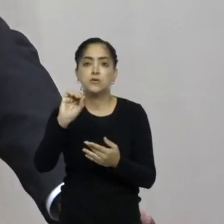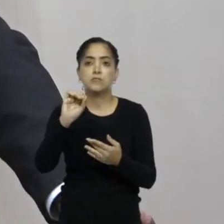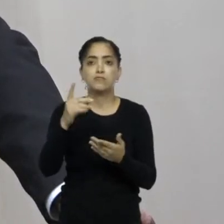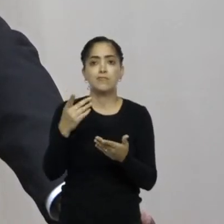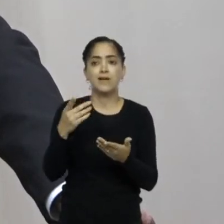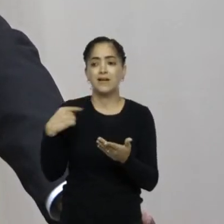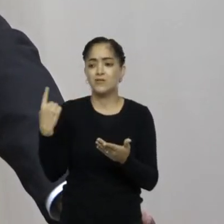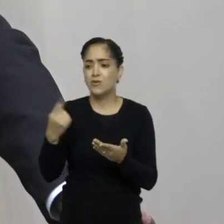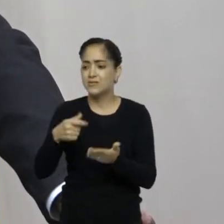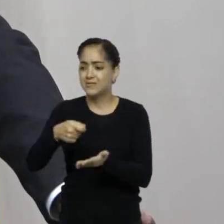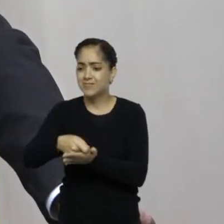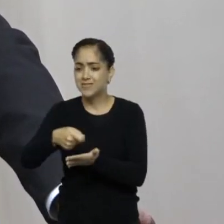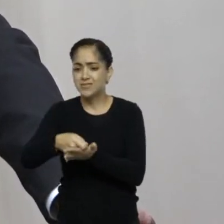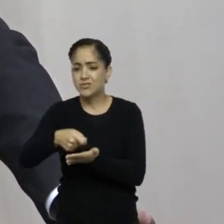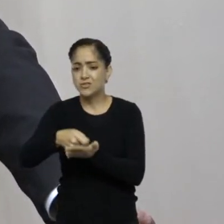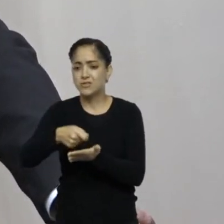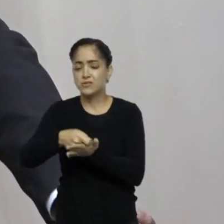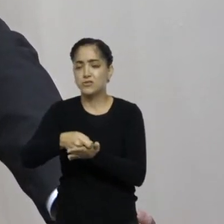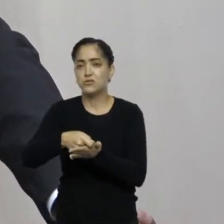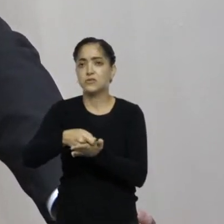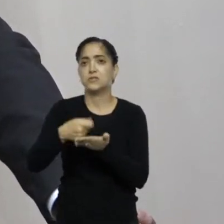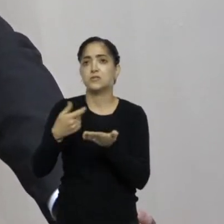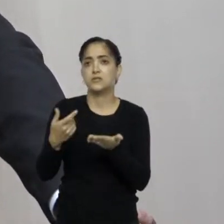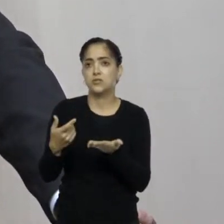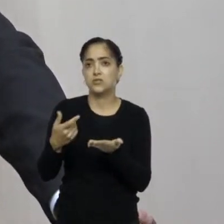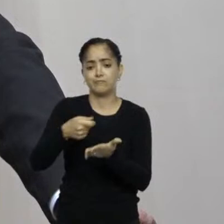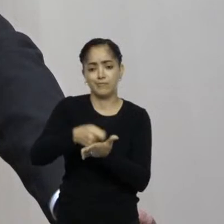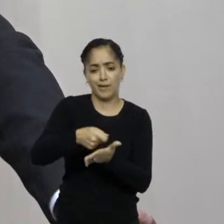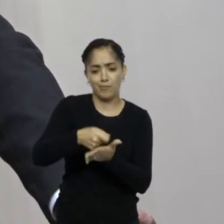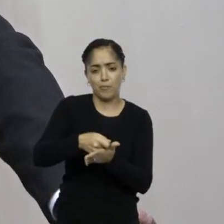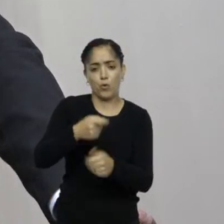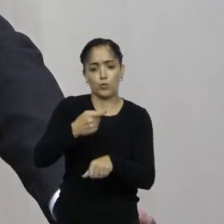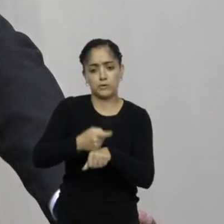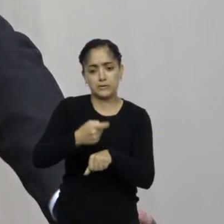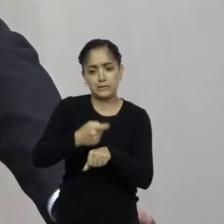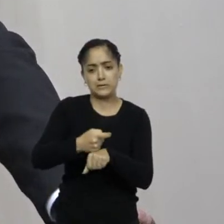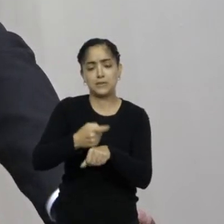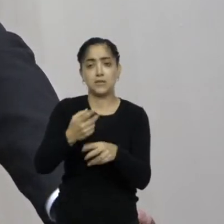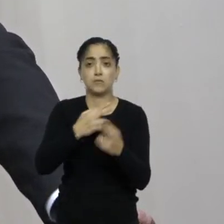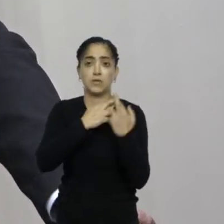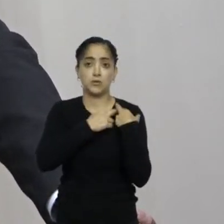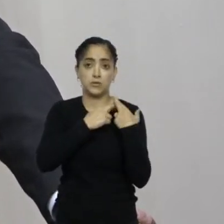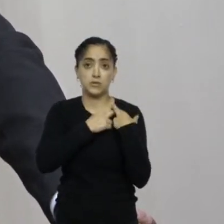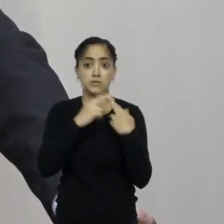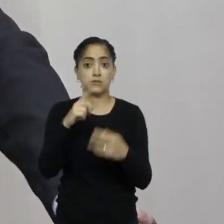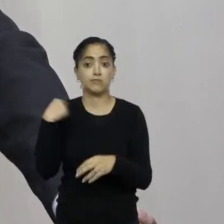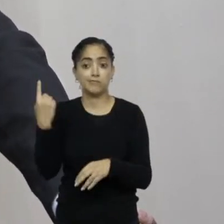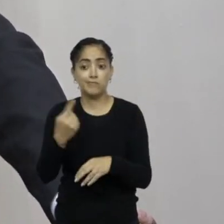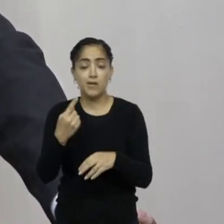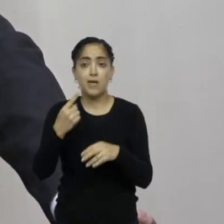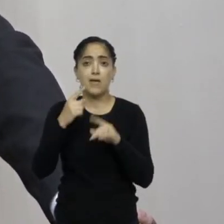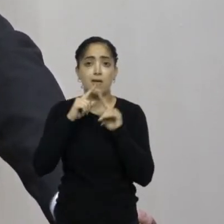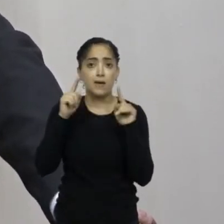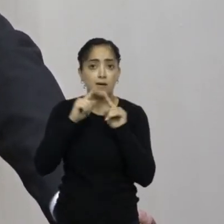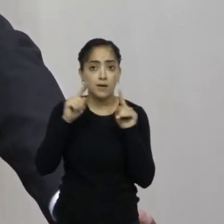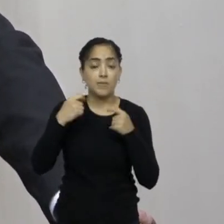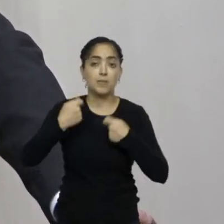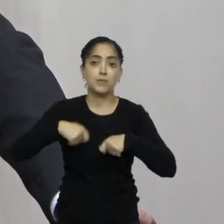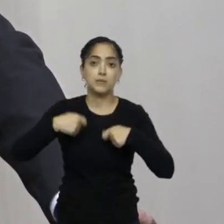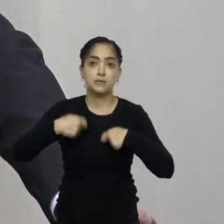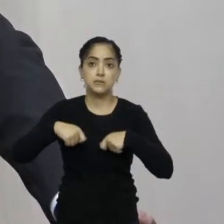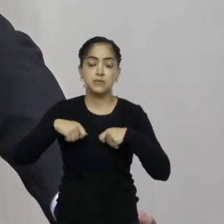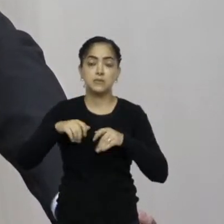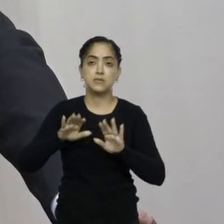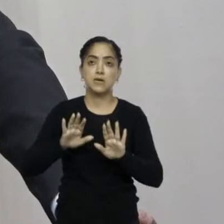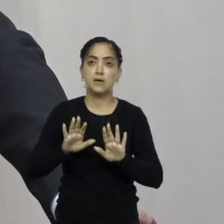insistindo por teimosia, porque isso é nosso dever de ofício, nós temos que reclamar.